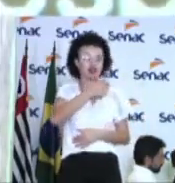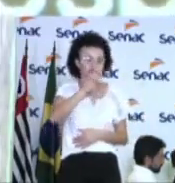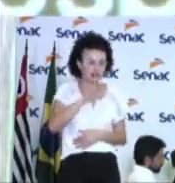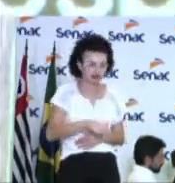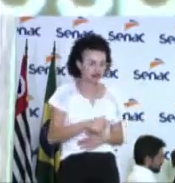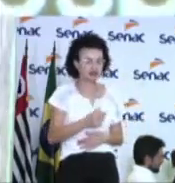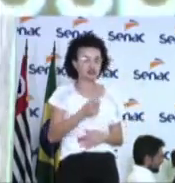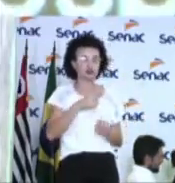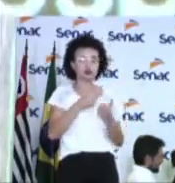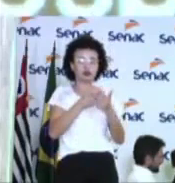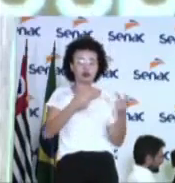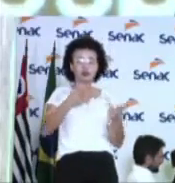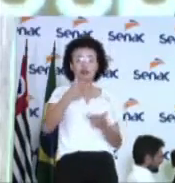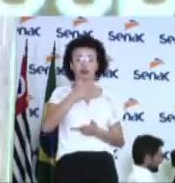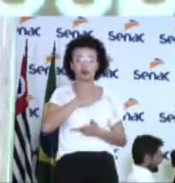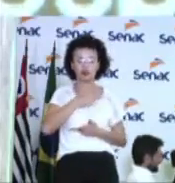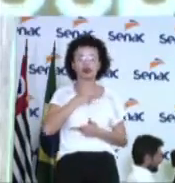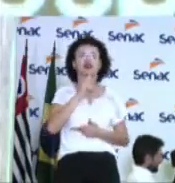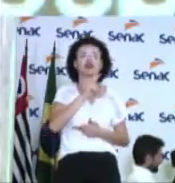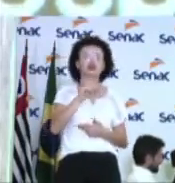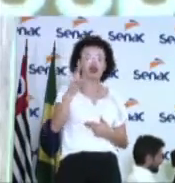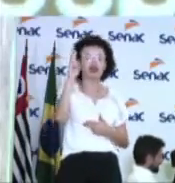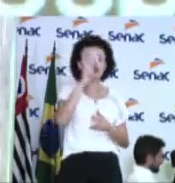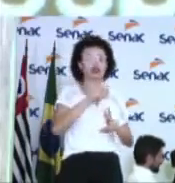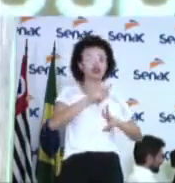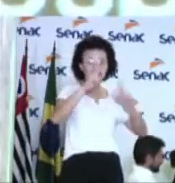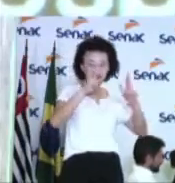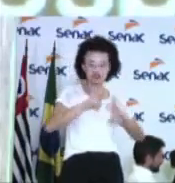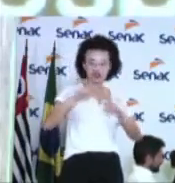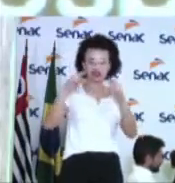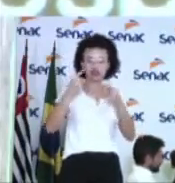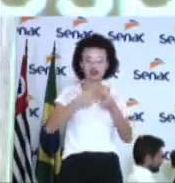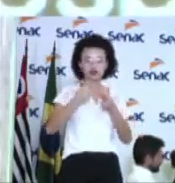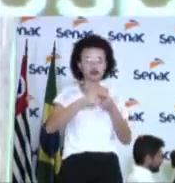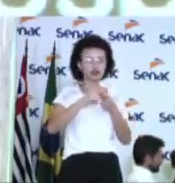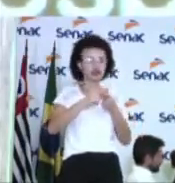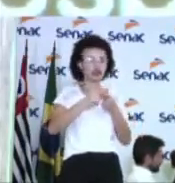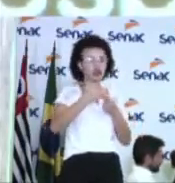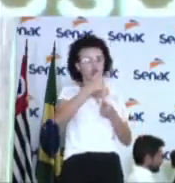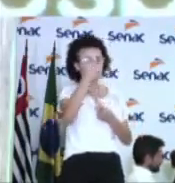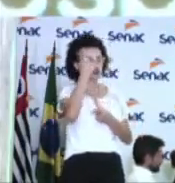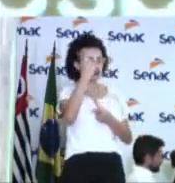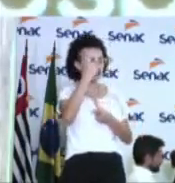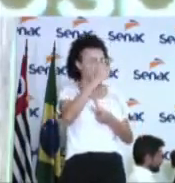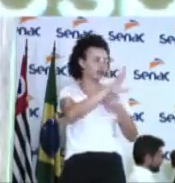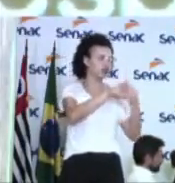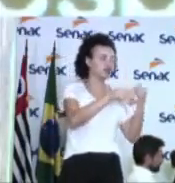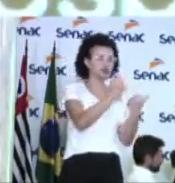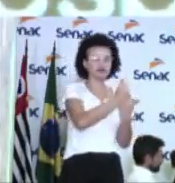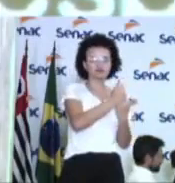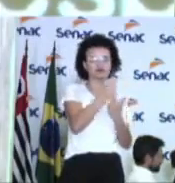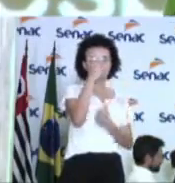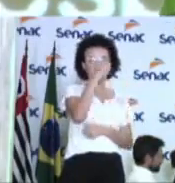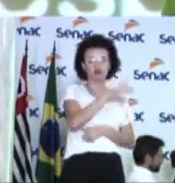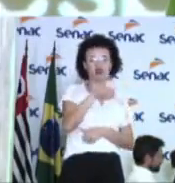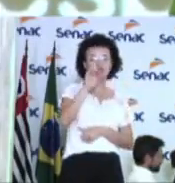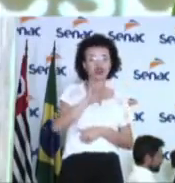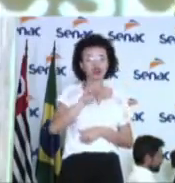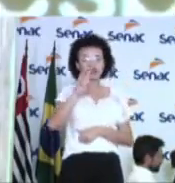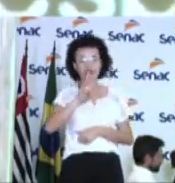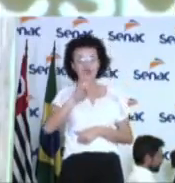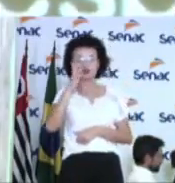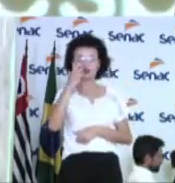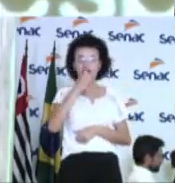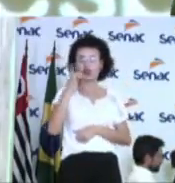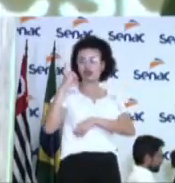minhas feitas que vai ser em forma de série, de episódio, porque é difícil reinventar essa história. É muito difícil. BMW fez isso lindamente há mais